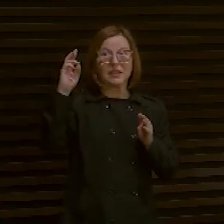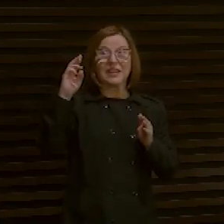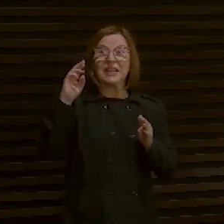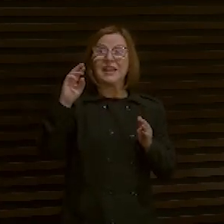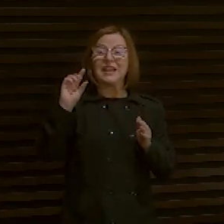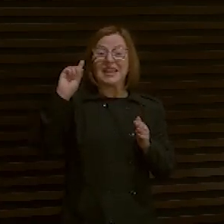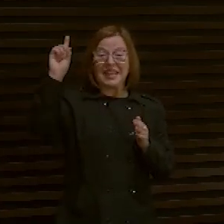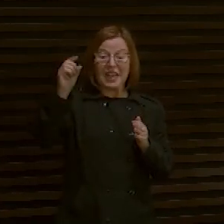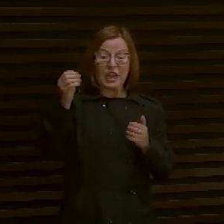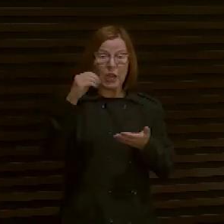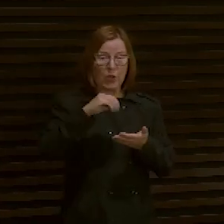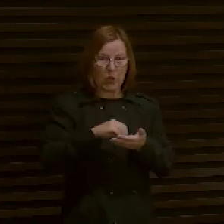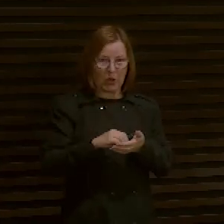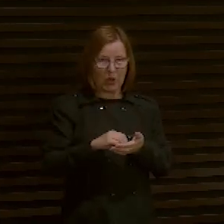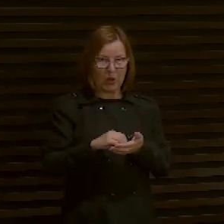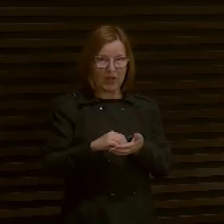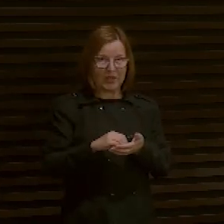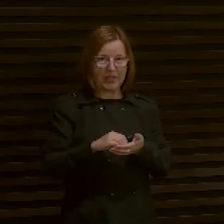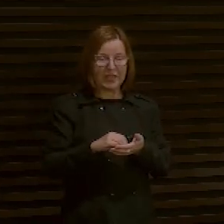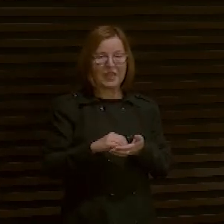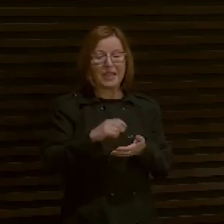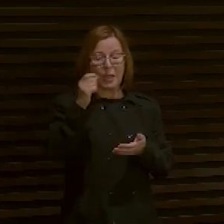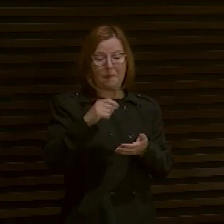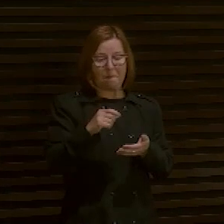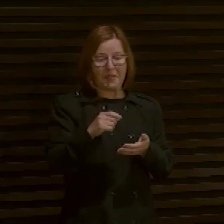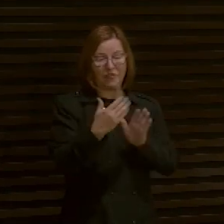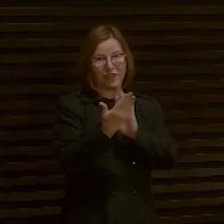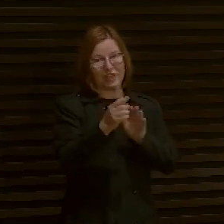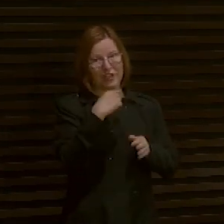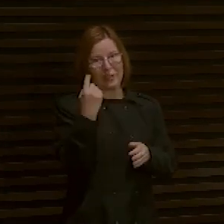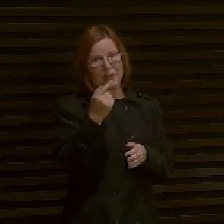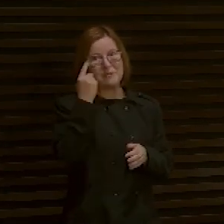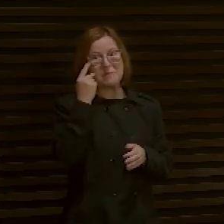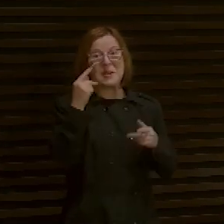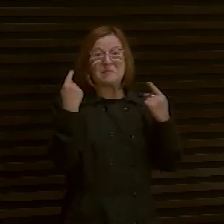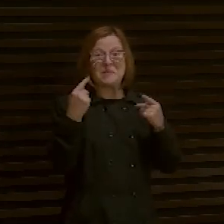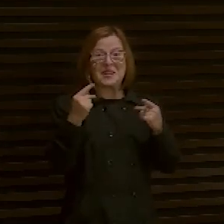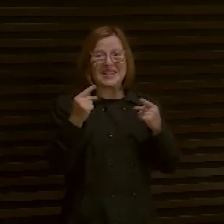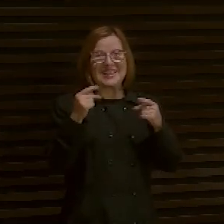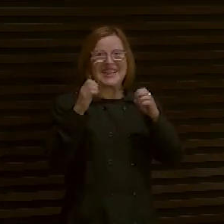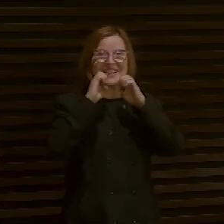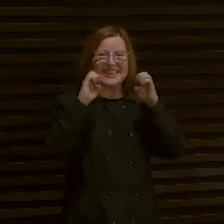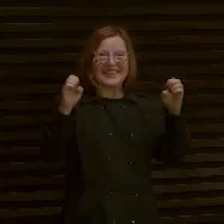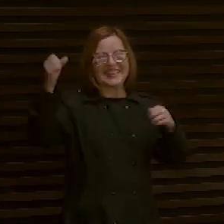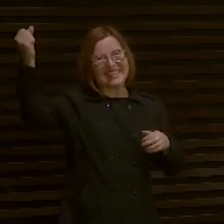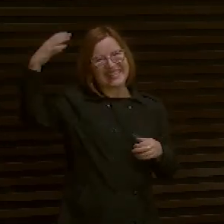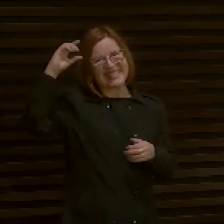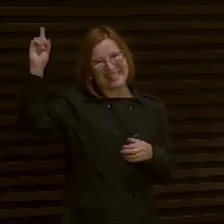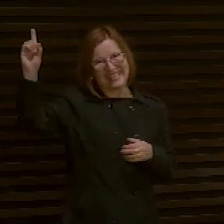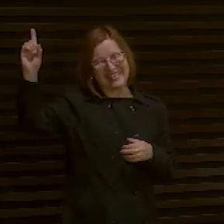coração, para que a gente pregue essa semana para essas pessoas o Evangelho da graça de Deus. Para que a gente